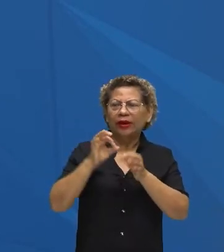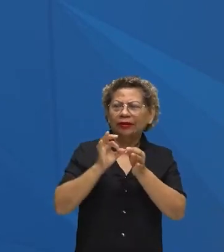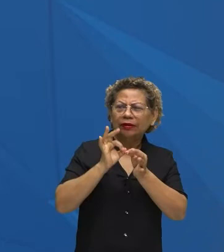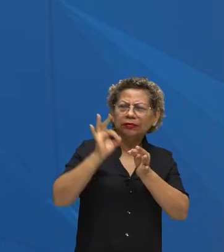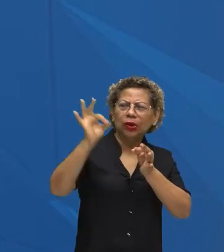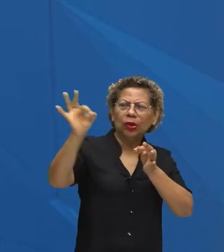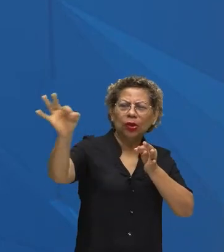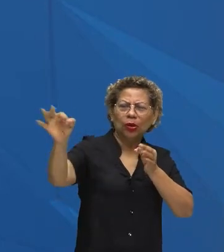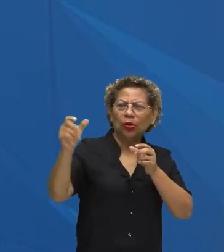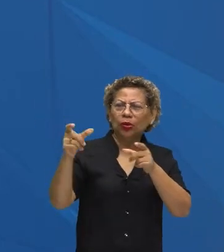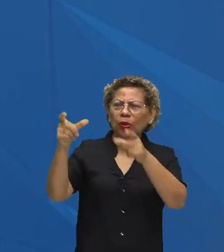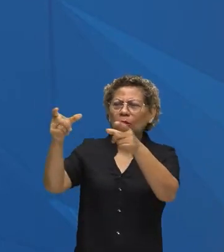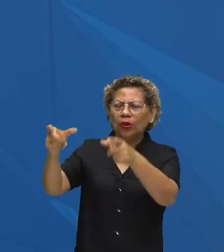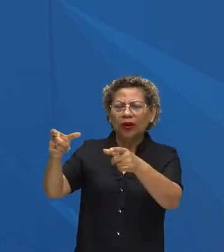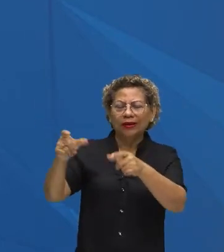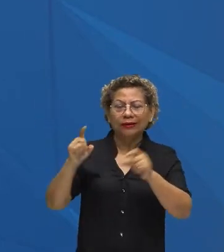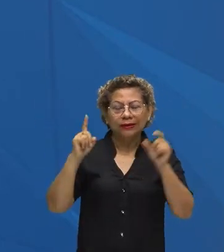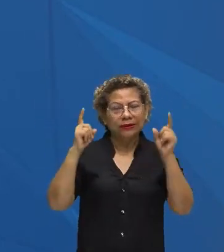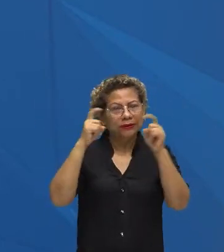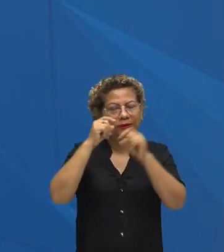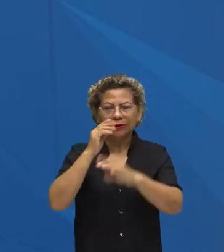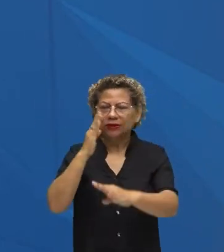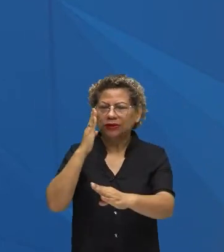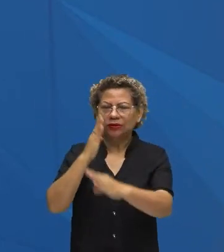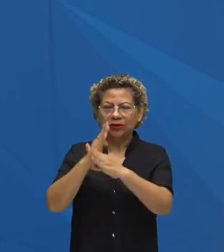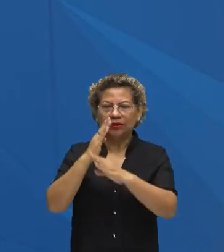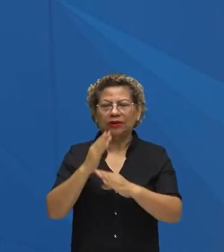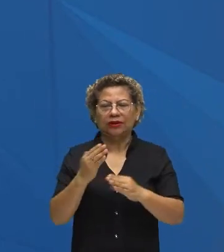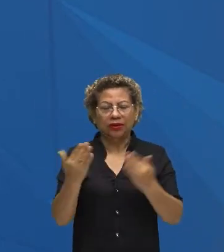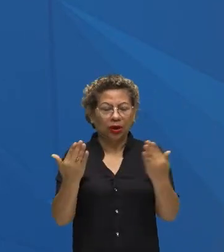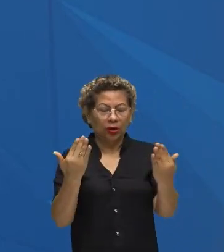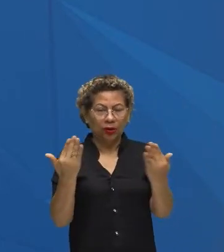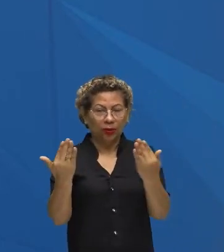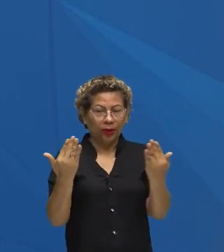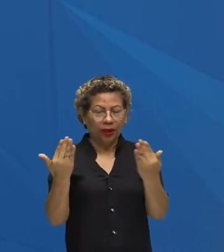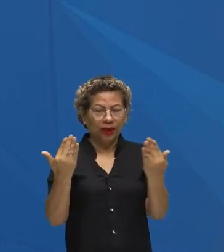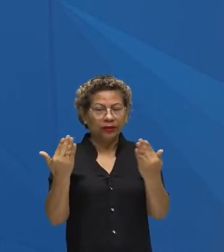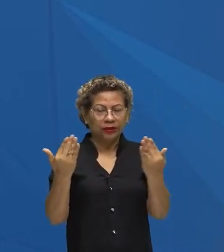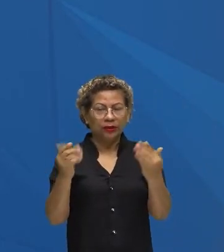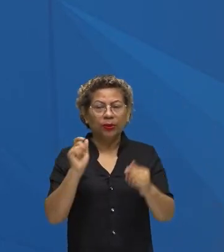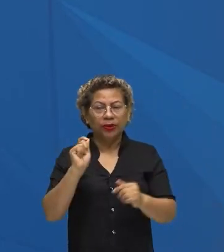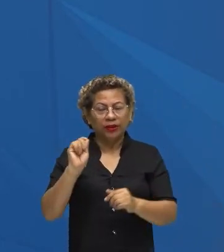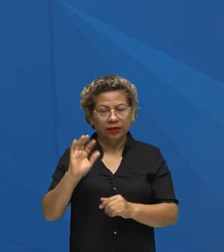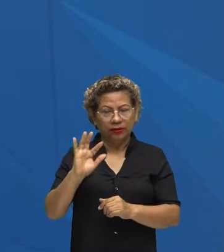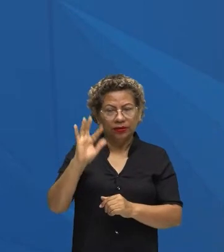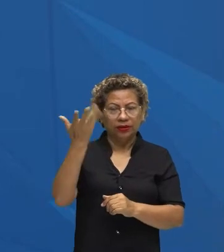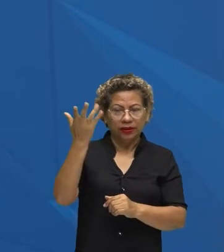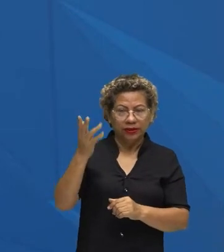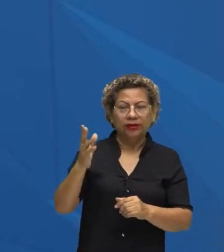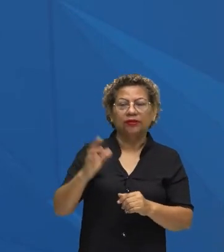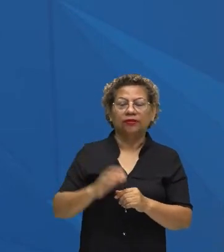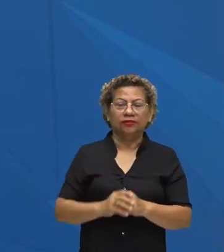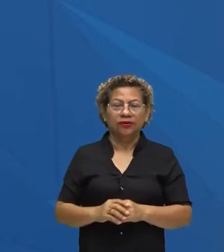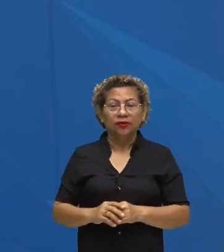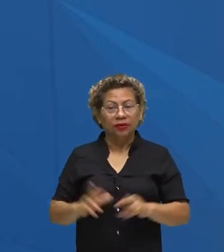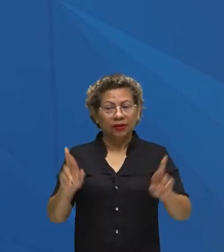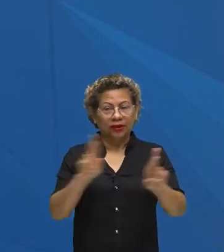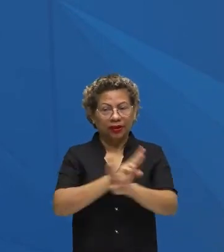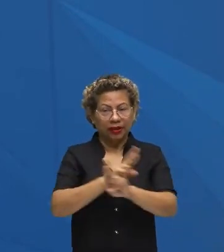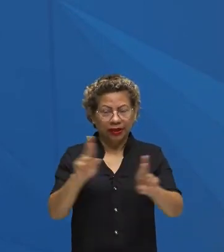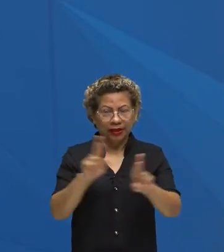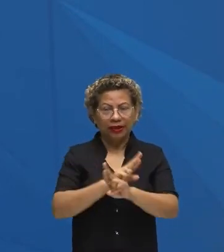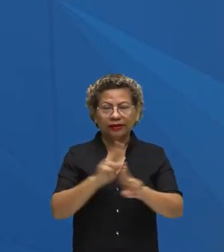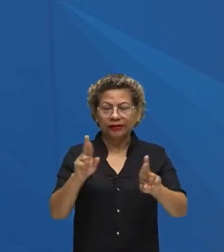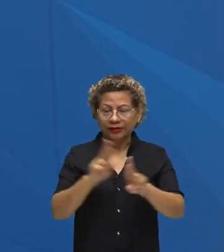desconhecido, difícil de ser achado, fazendo comparação ali com o acontecimento relacionado aí com